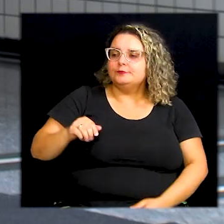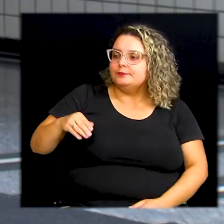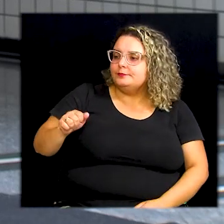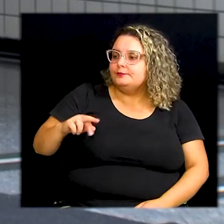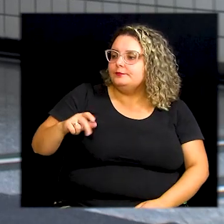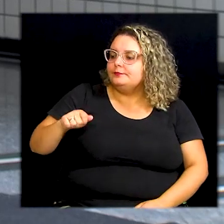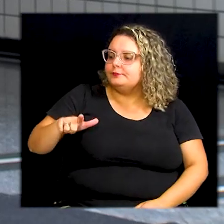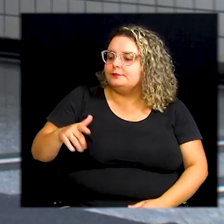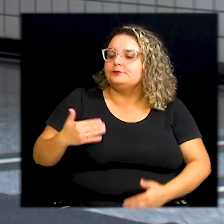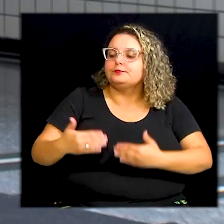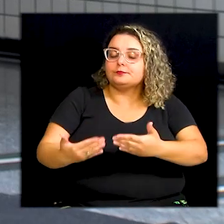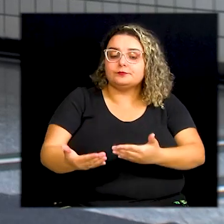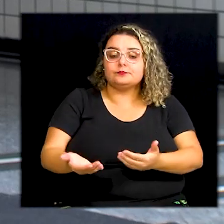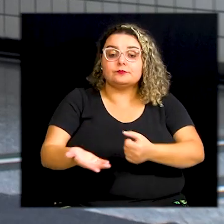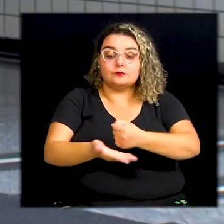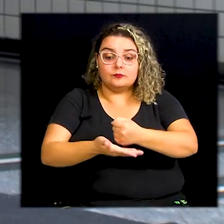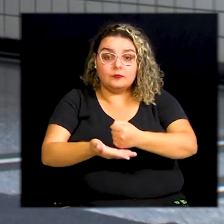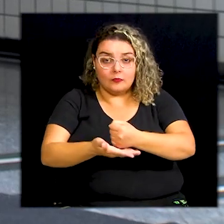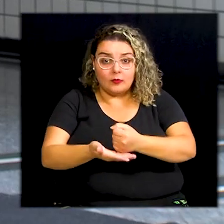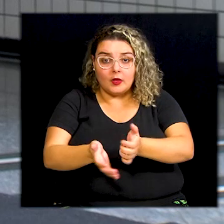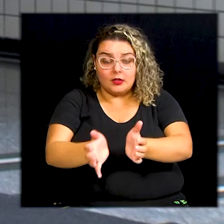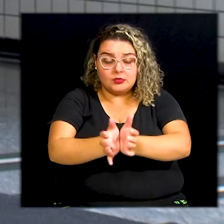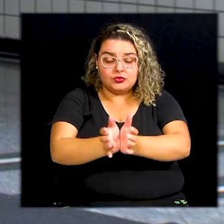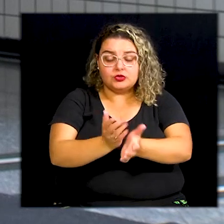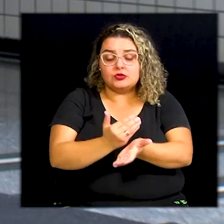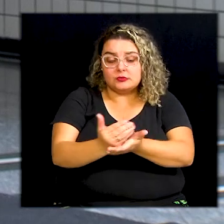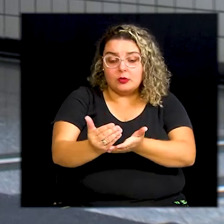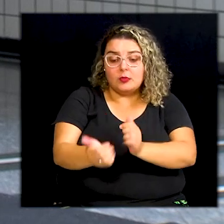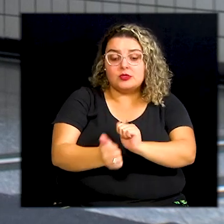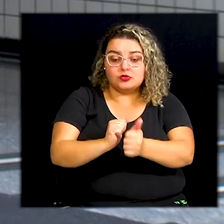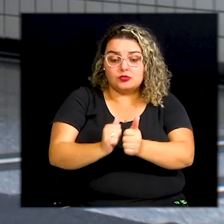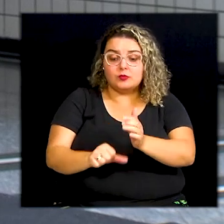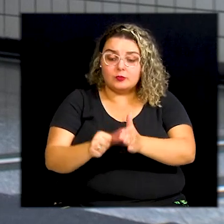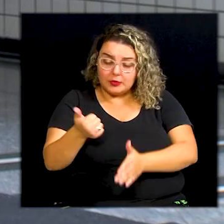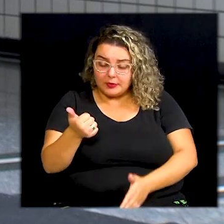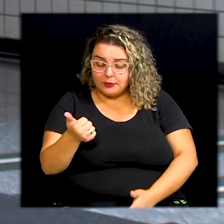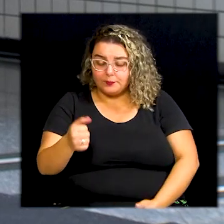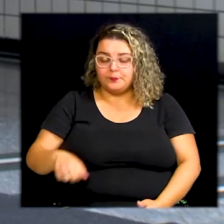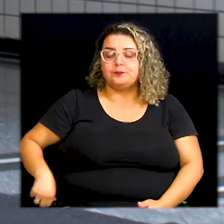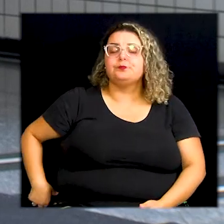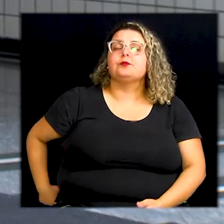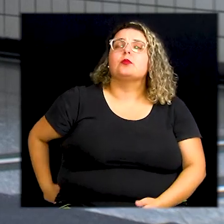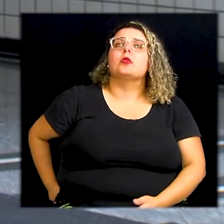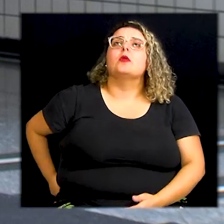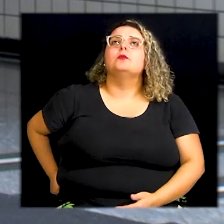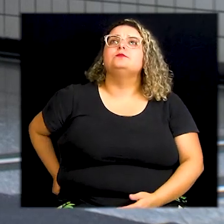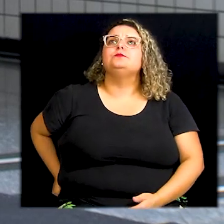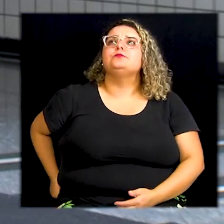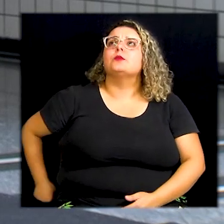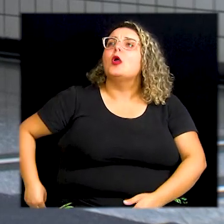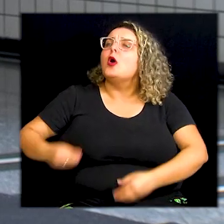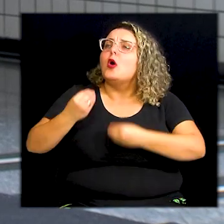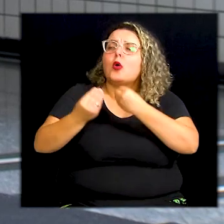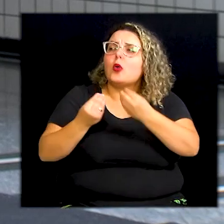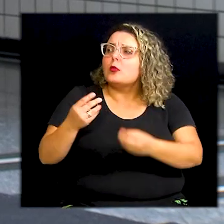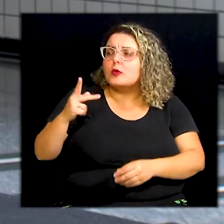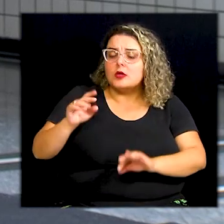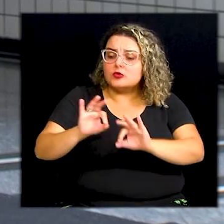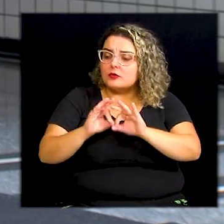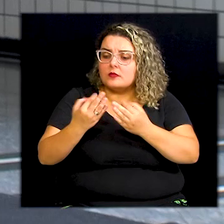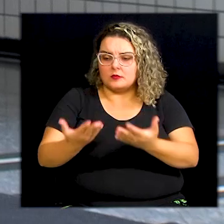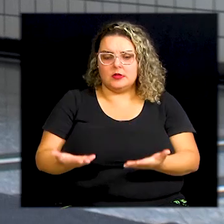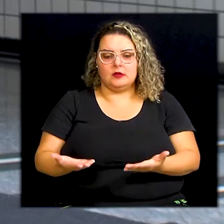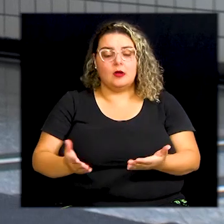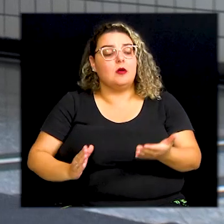Amaral, nesse período de categoria de base, nesse início de futebol, primeiro, como que a sua família lidou com isso? Então você